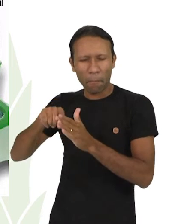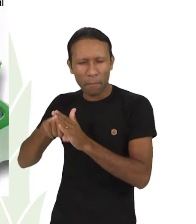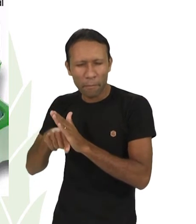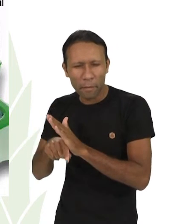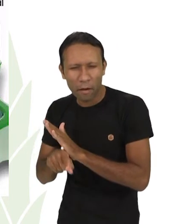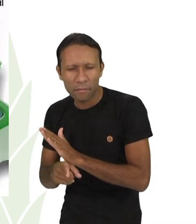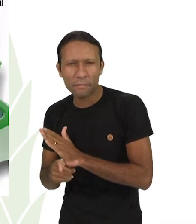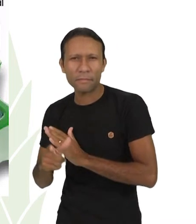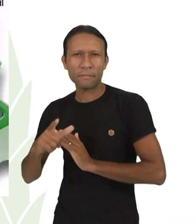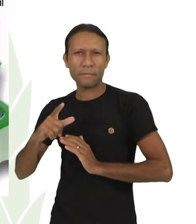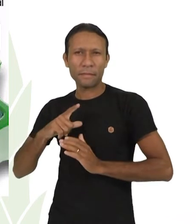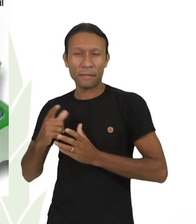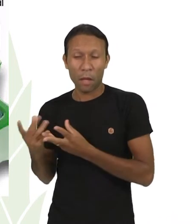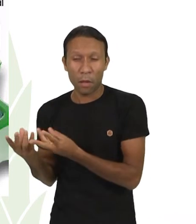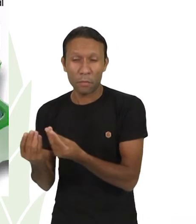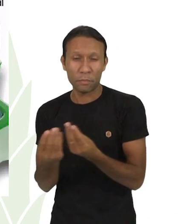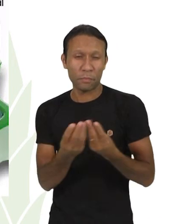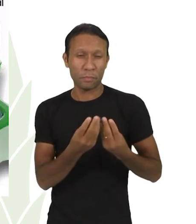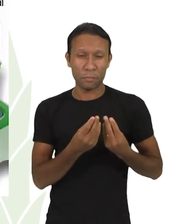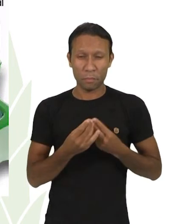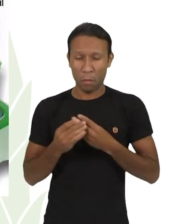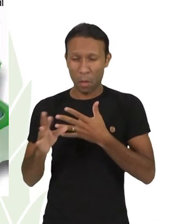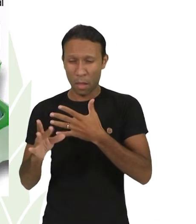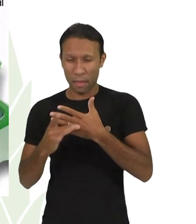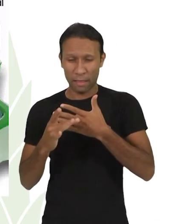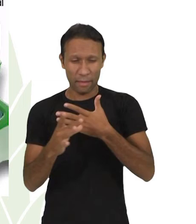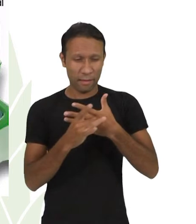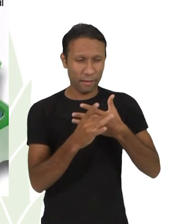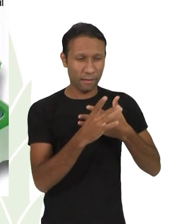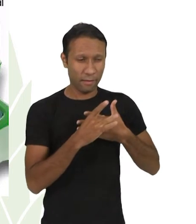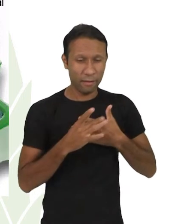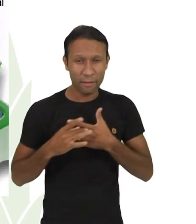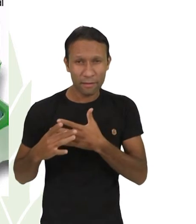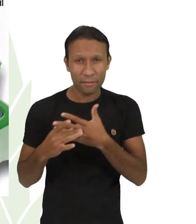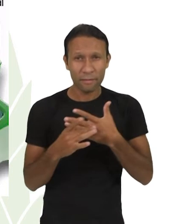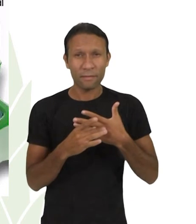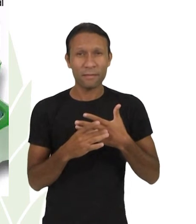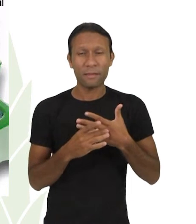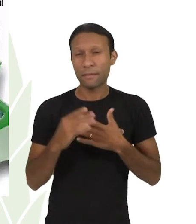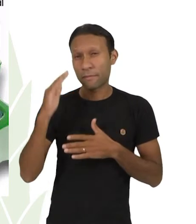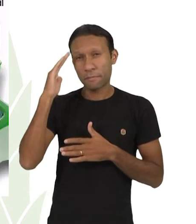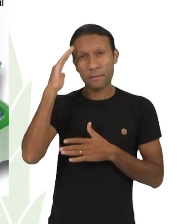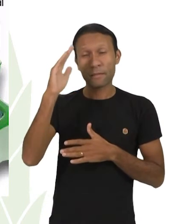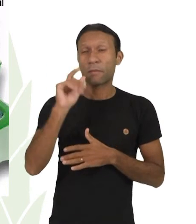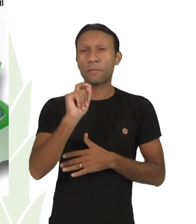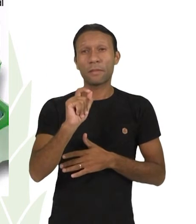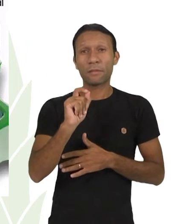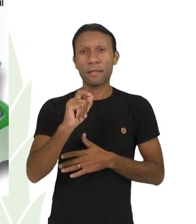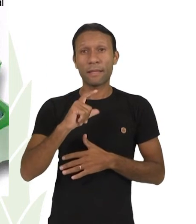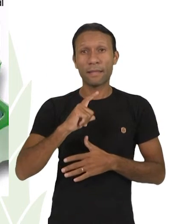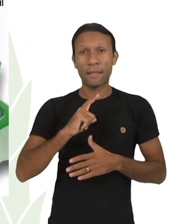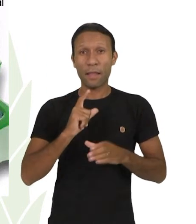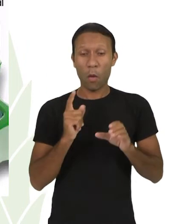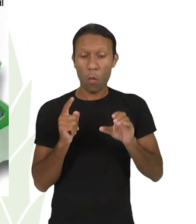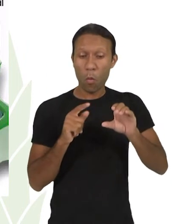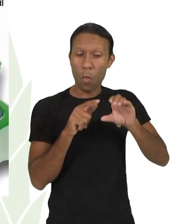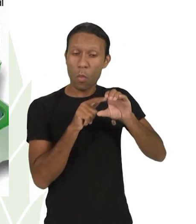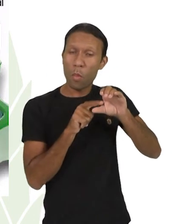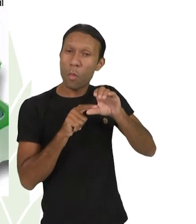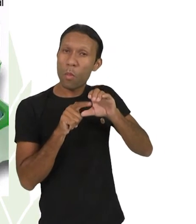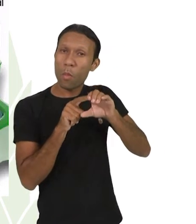complexidade, tá? Tem uma grande quantidade de organelas internas, tá? E principalmente tem um